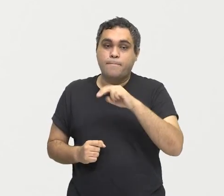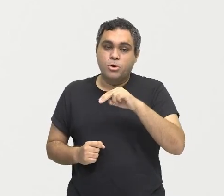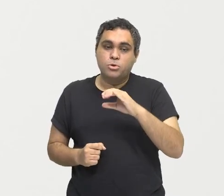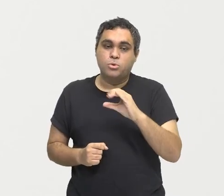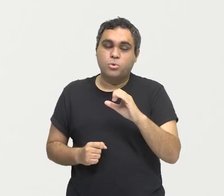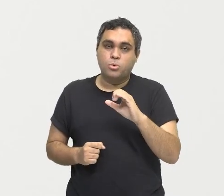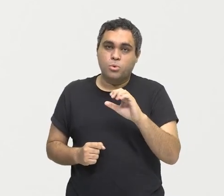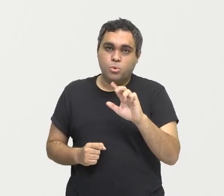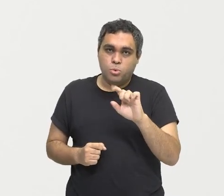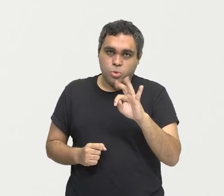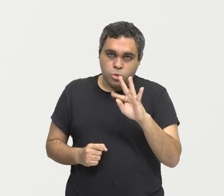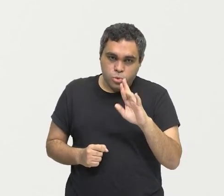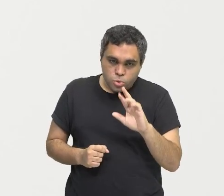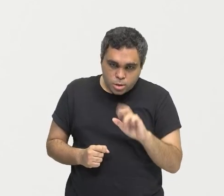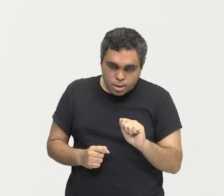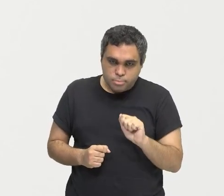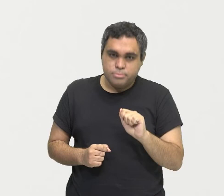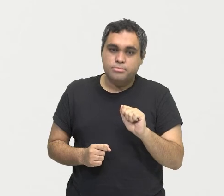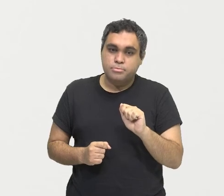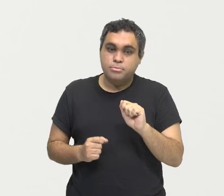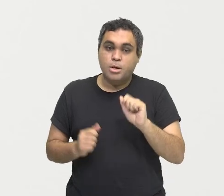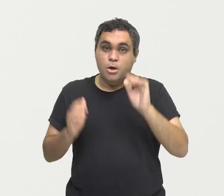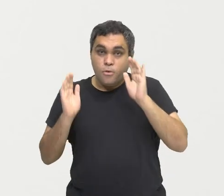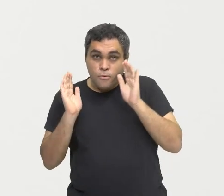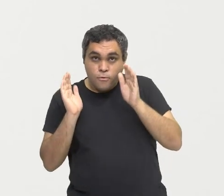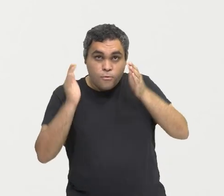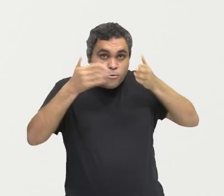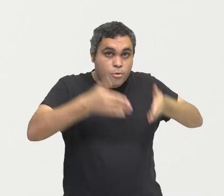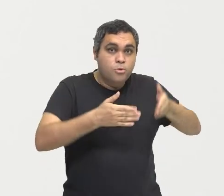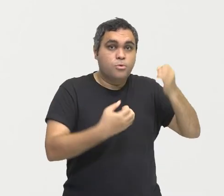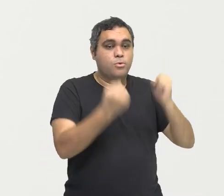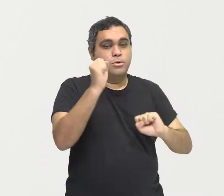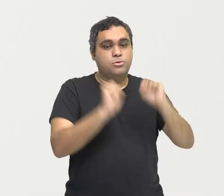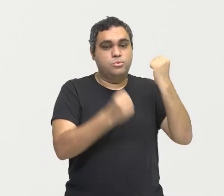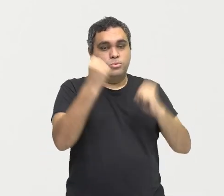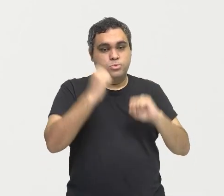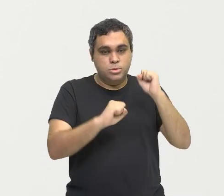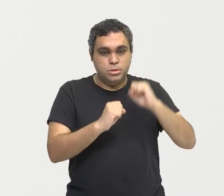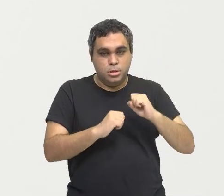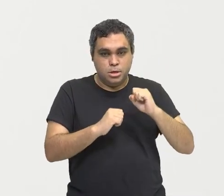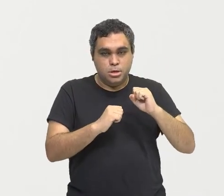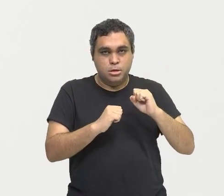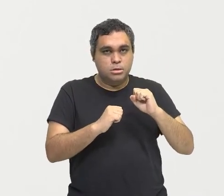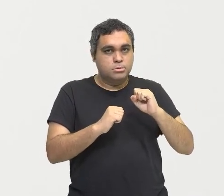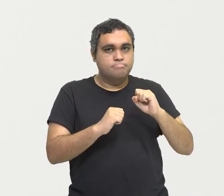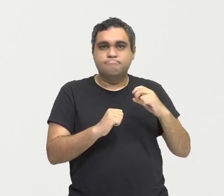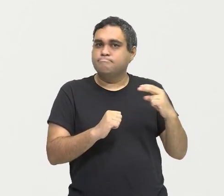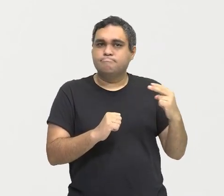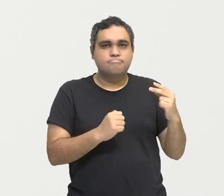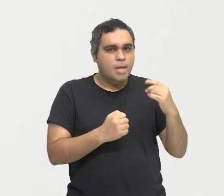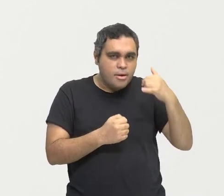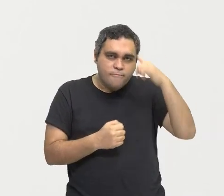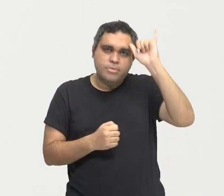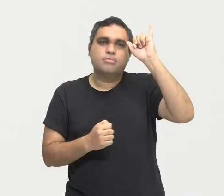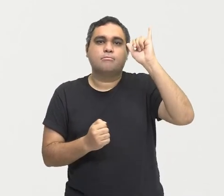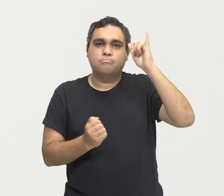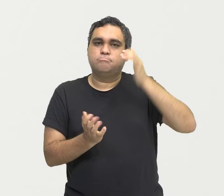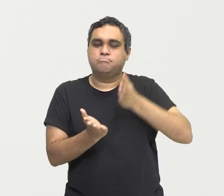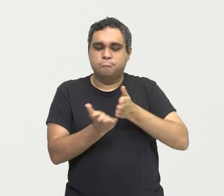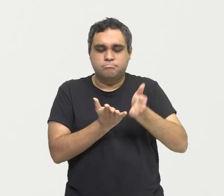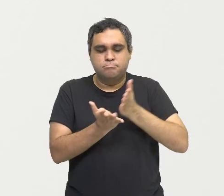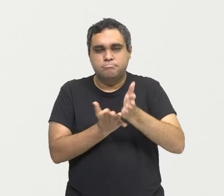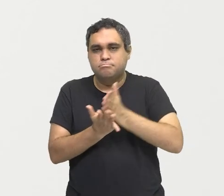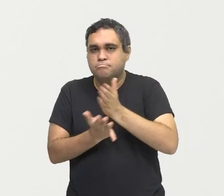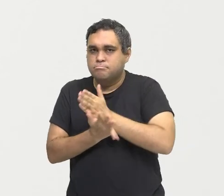o direcionamento unicamente para a indústria, que também vai ser verdadeiro, né? Deixando mais essa parte da